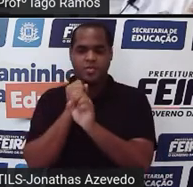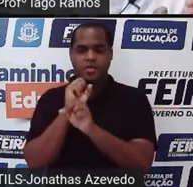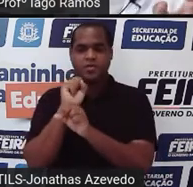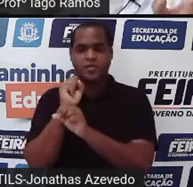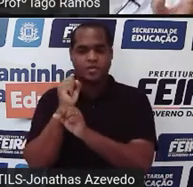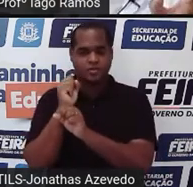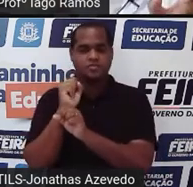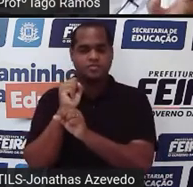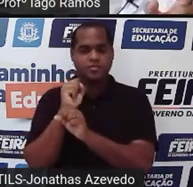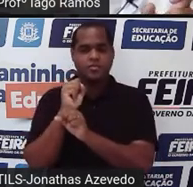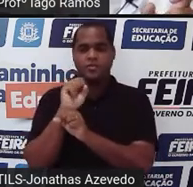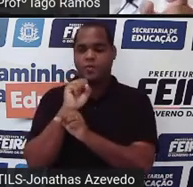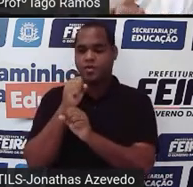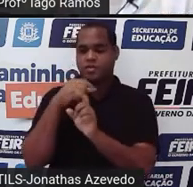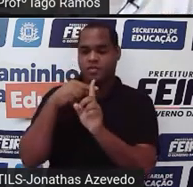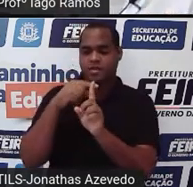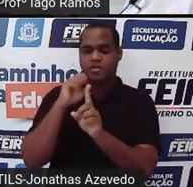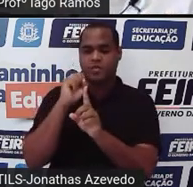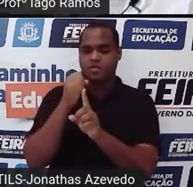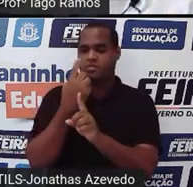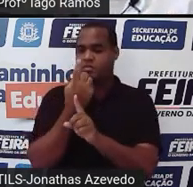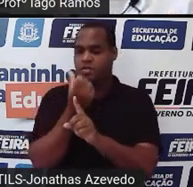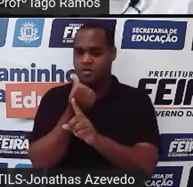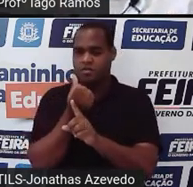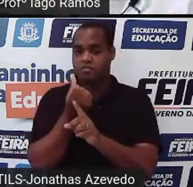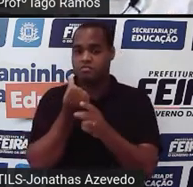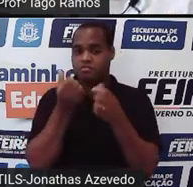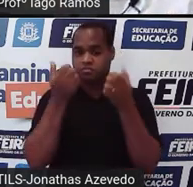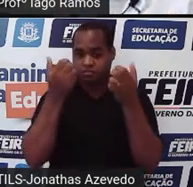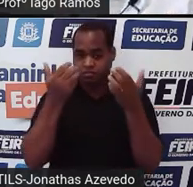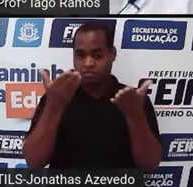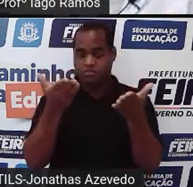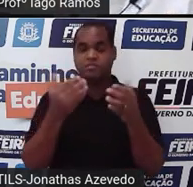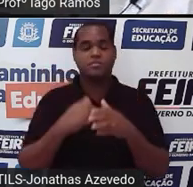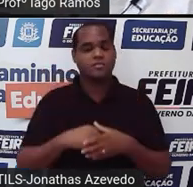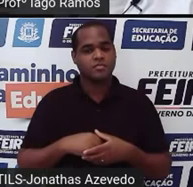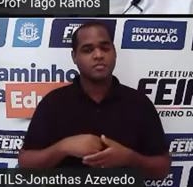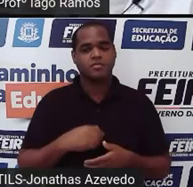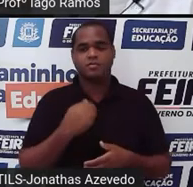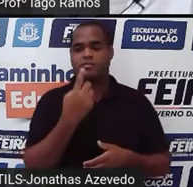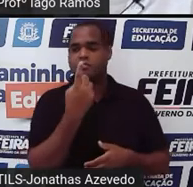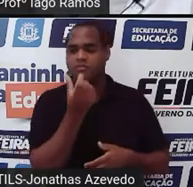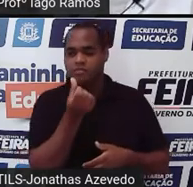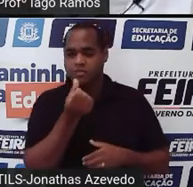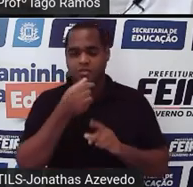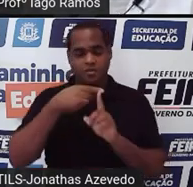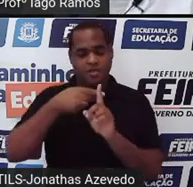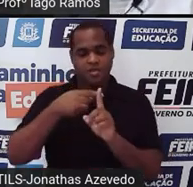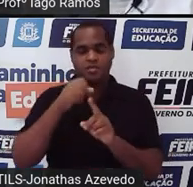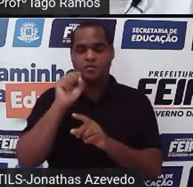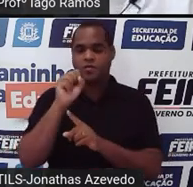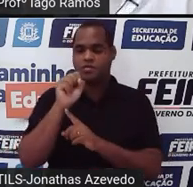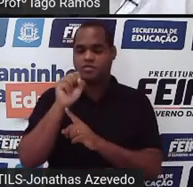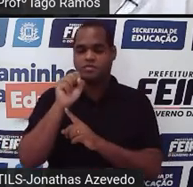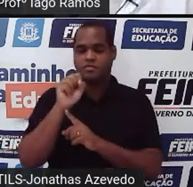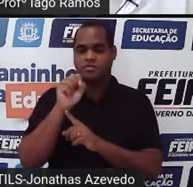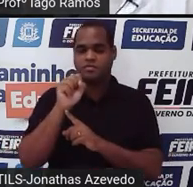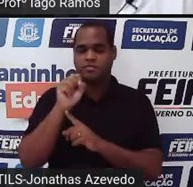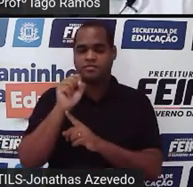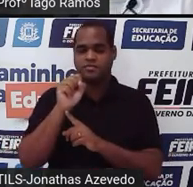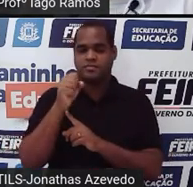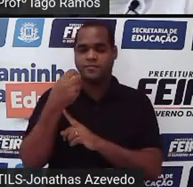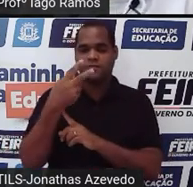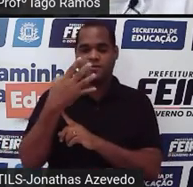88 mais 8 16 as 16 mais 8